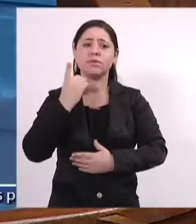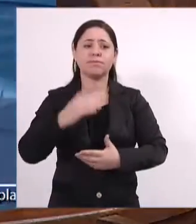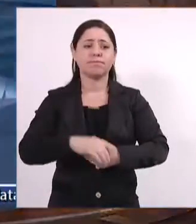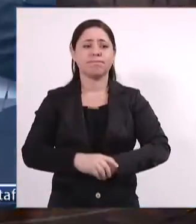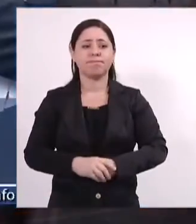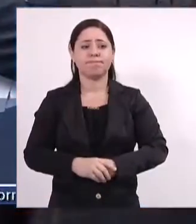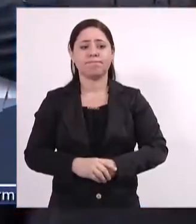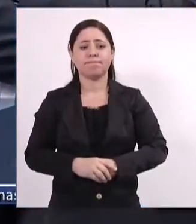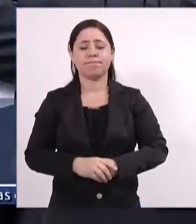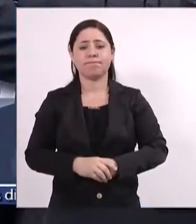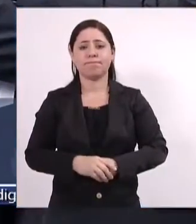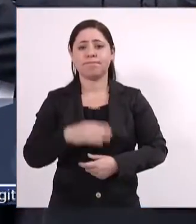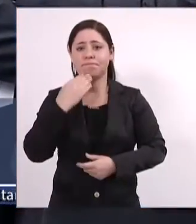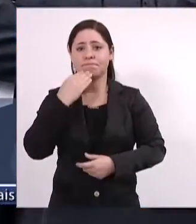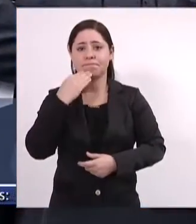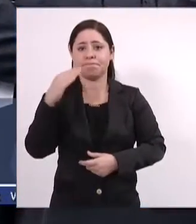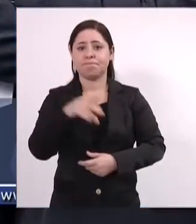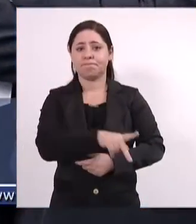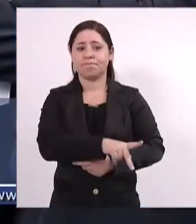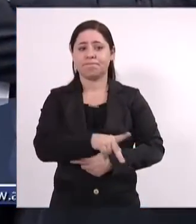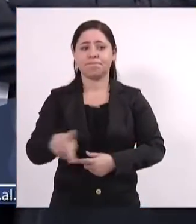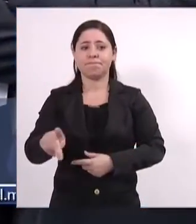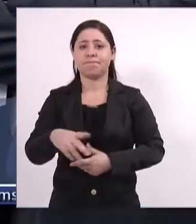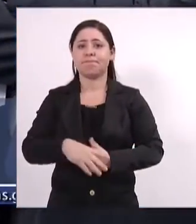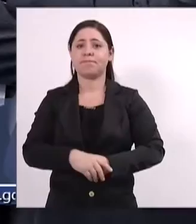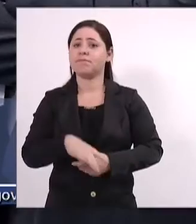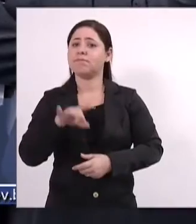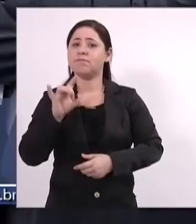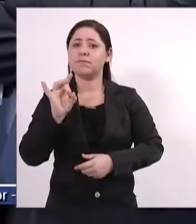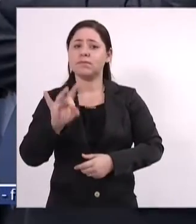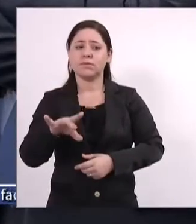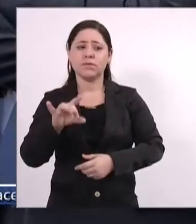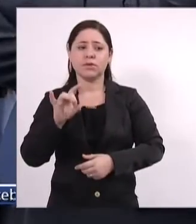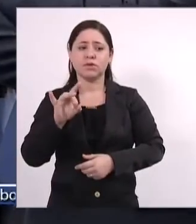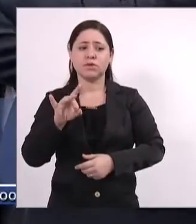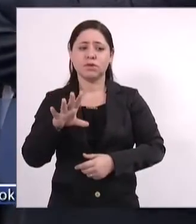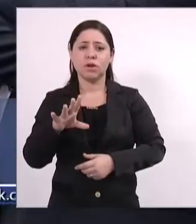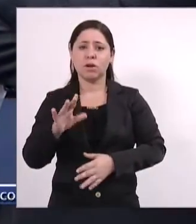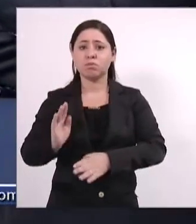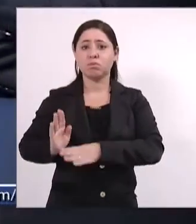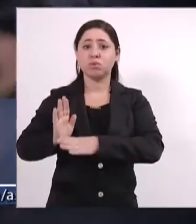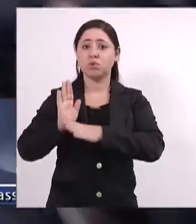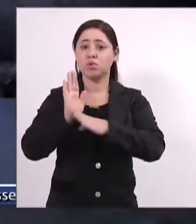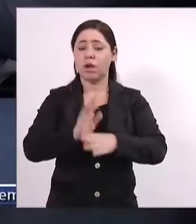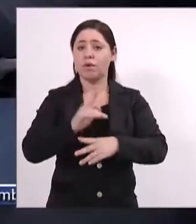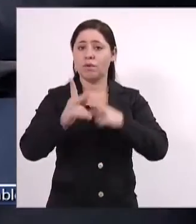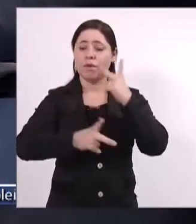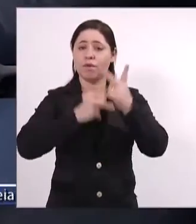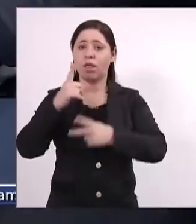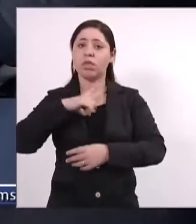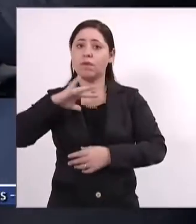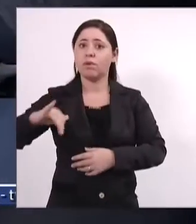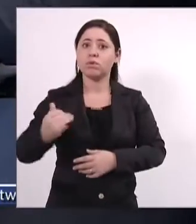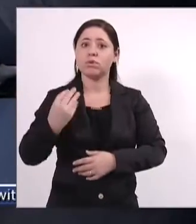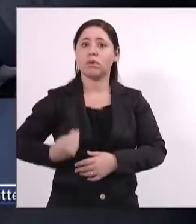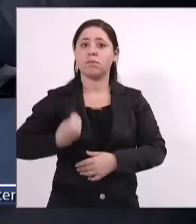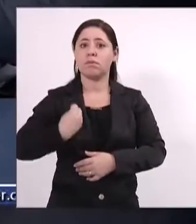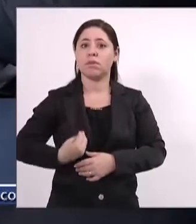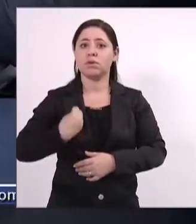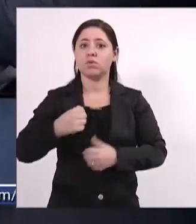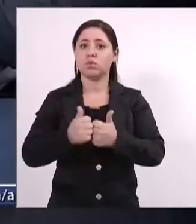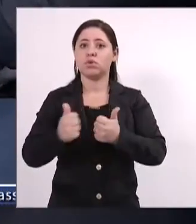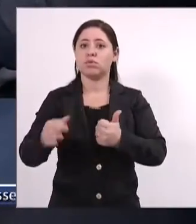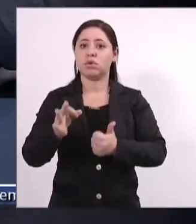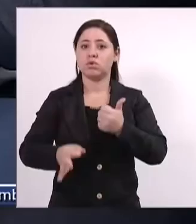para o nobre presidente, só para corroborar com sua fala. Eu tive a oportunidade de participar no Tribunal